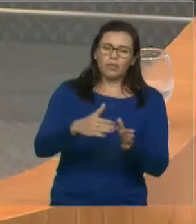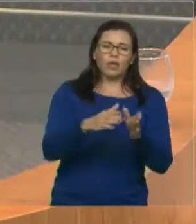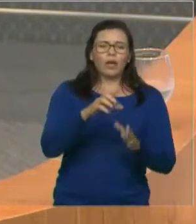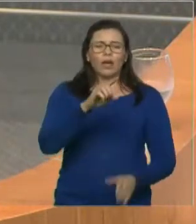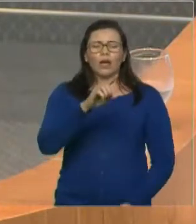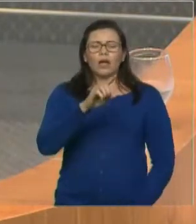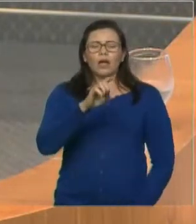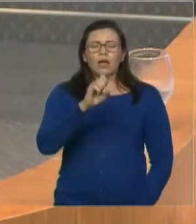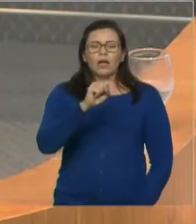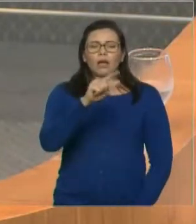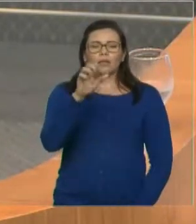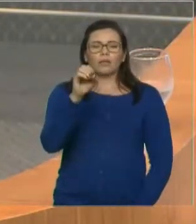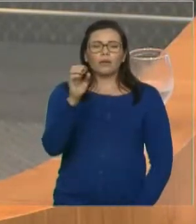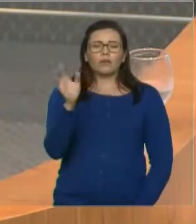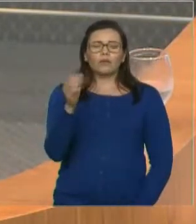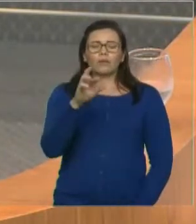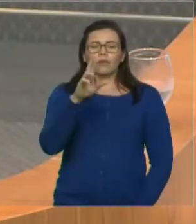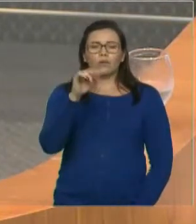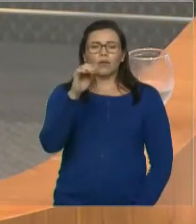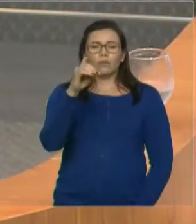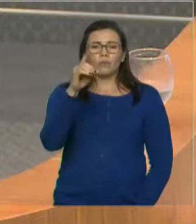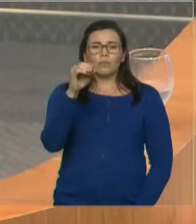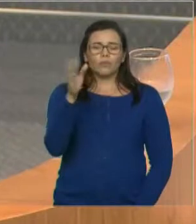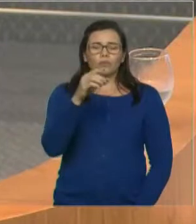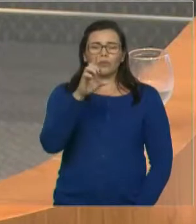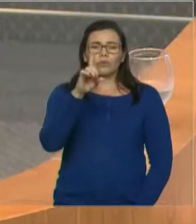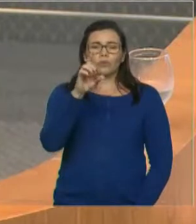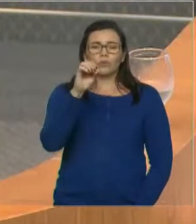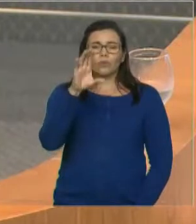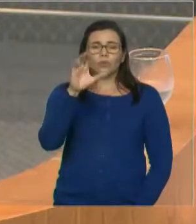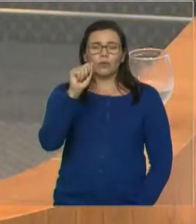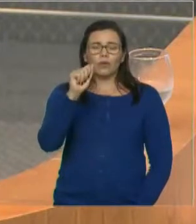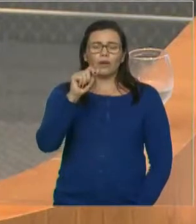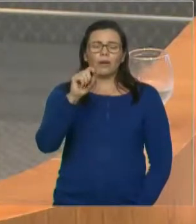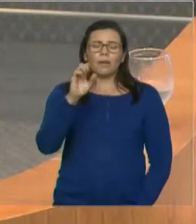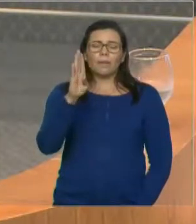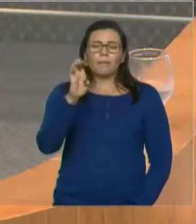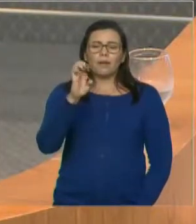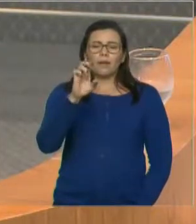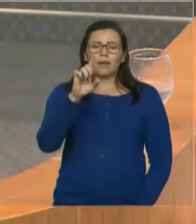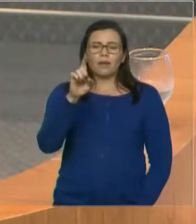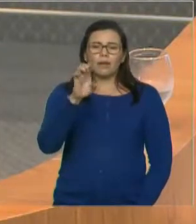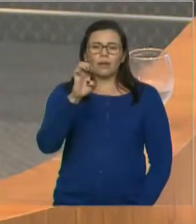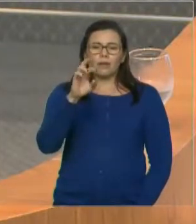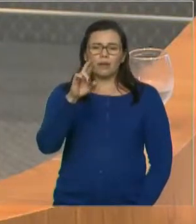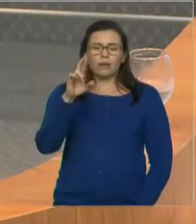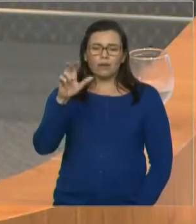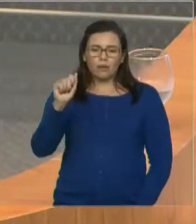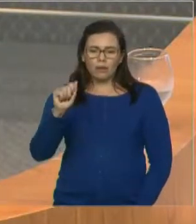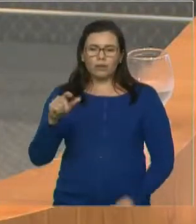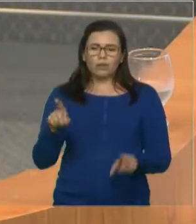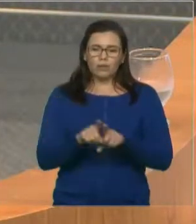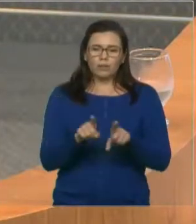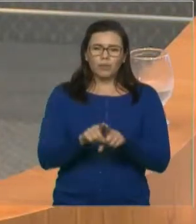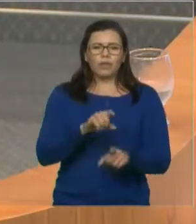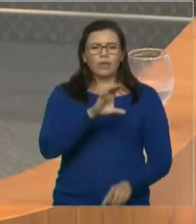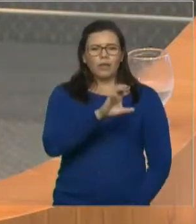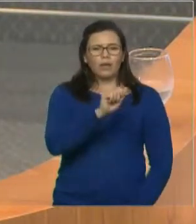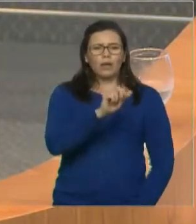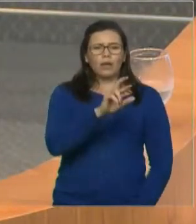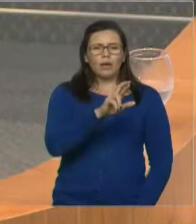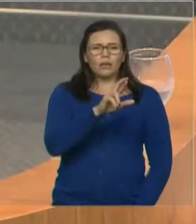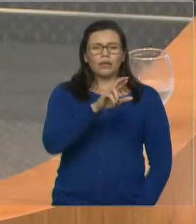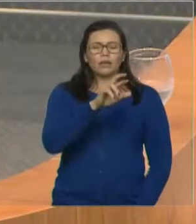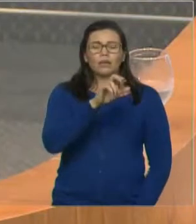foi concluído e entregue 0 quilômetro. A MA que liga Cariri a Esperantinópolis foi entregue. A